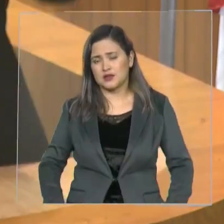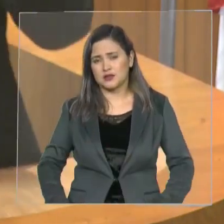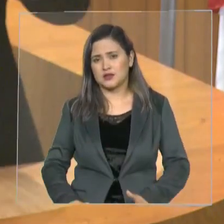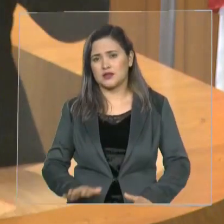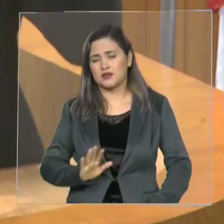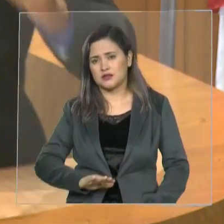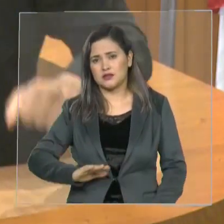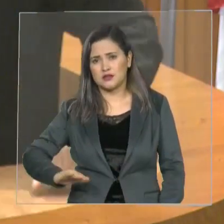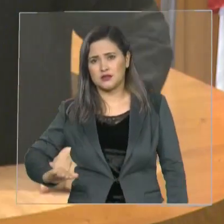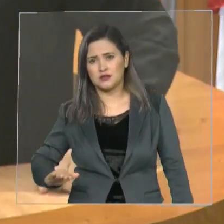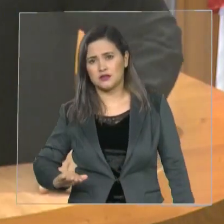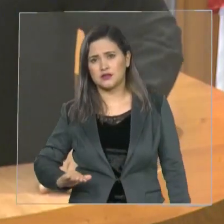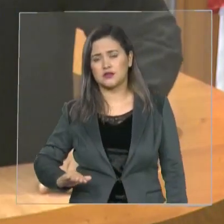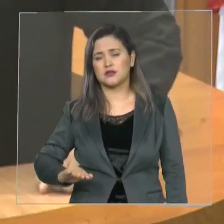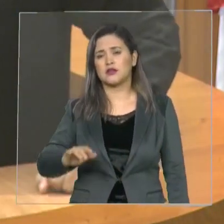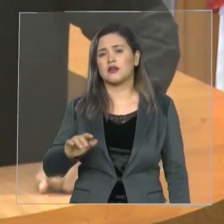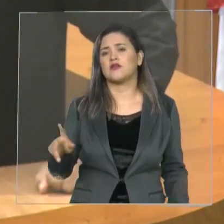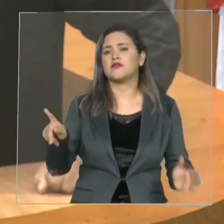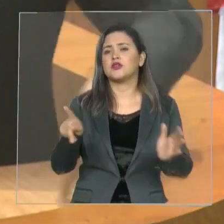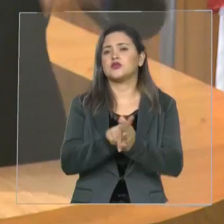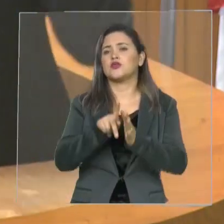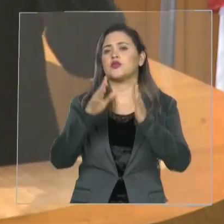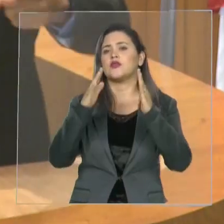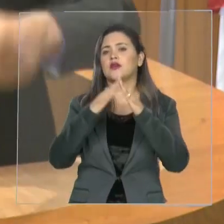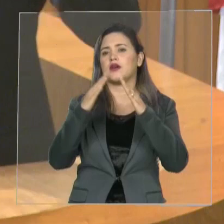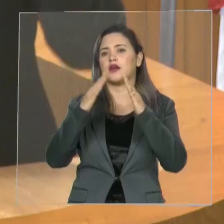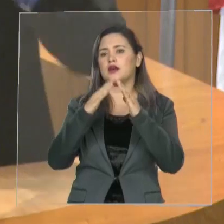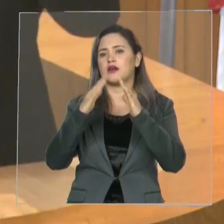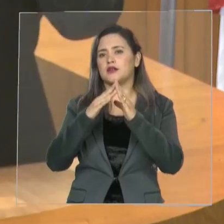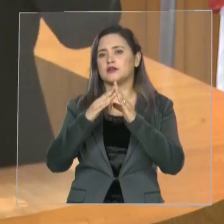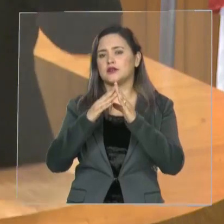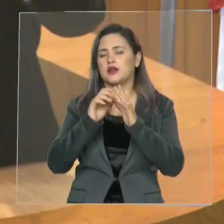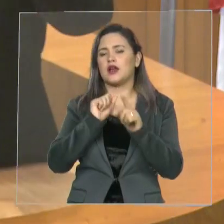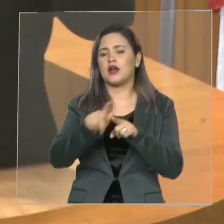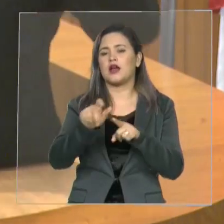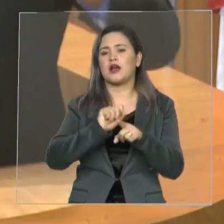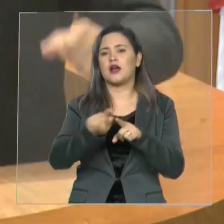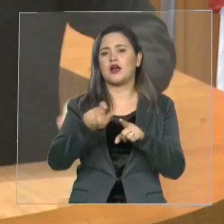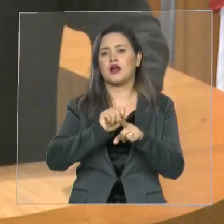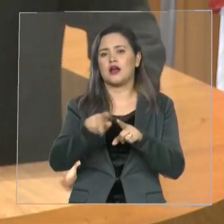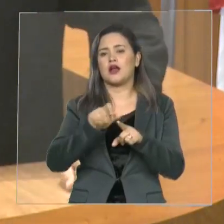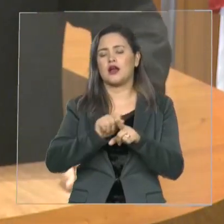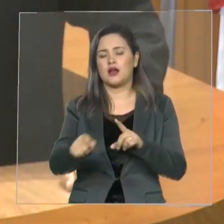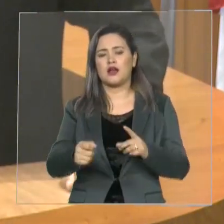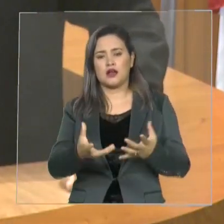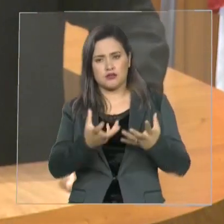ganha dinheiro com aquele aluguel. Que o senhor ganha dinheiro com o aluguel do SAMU em Bacabal.